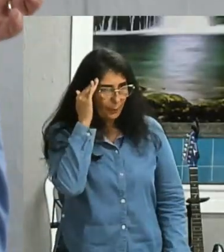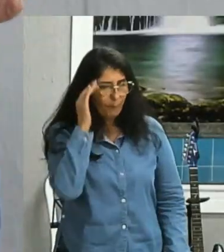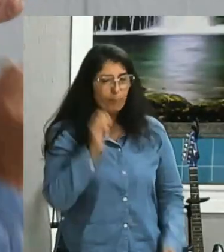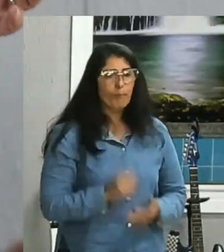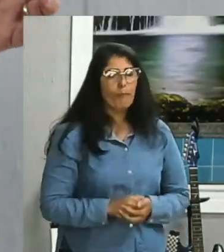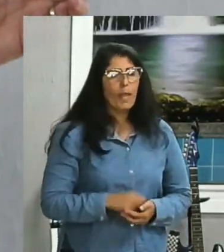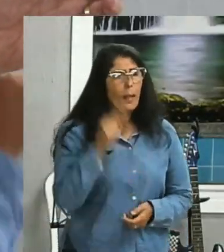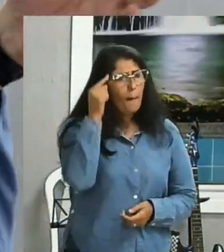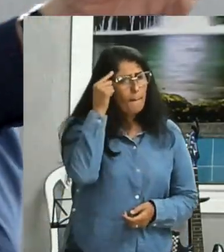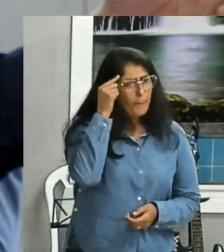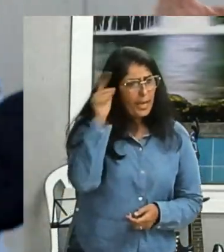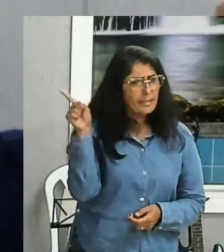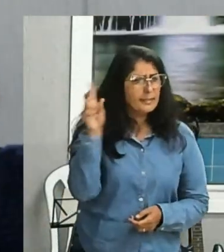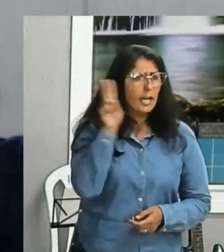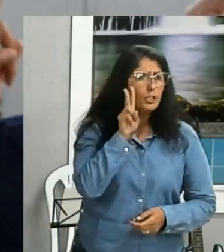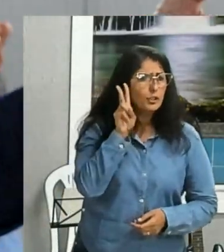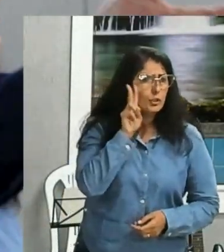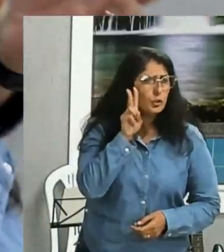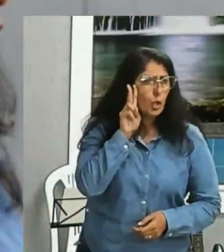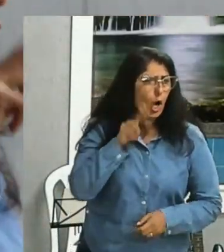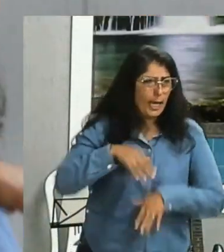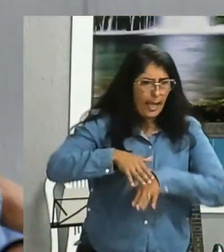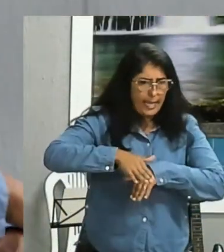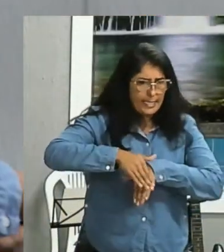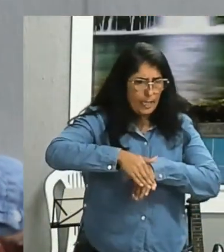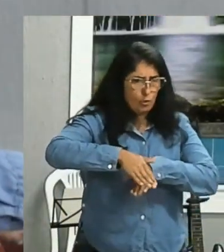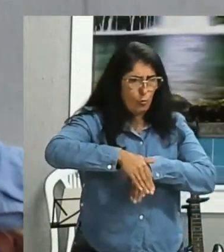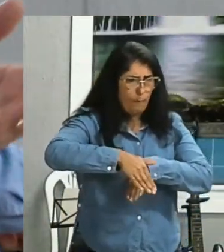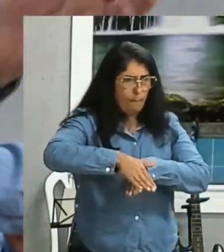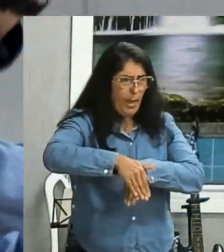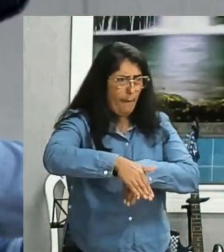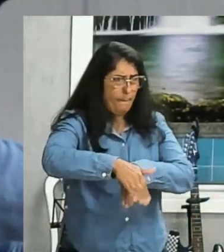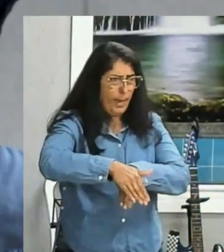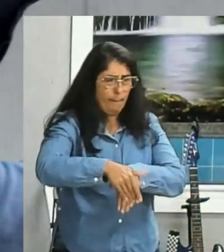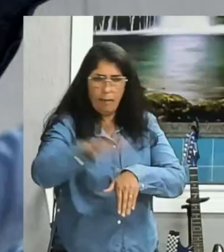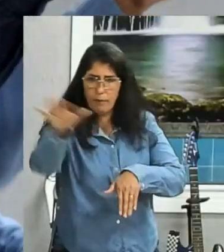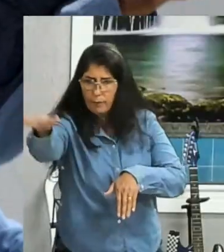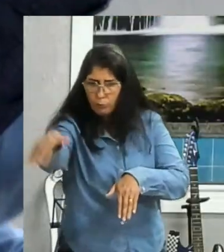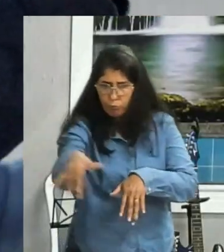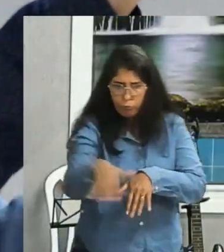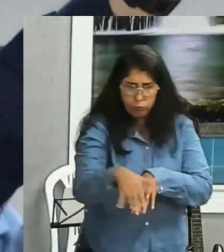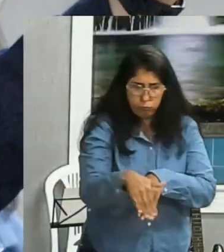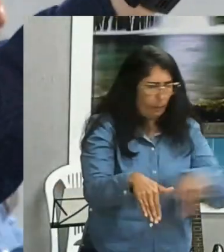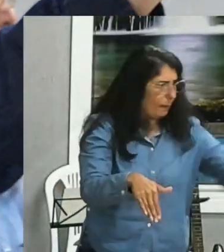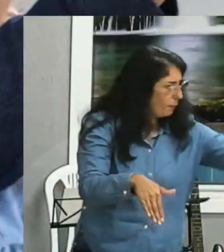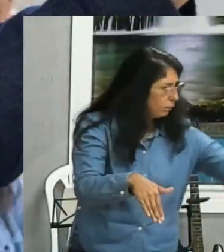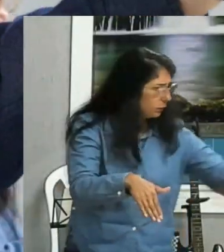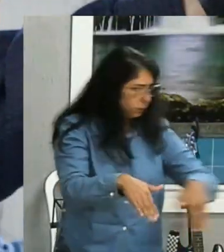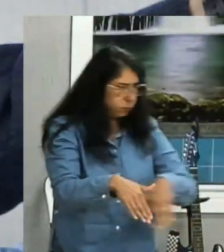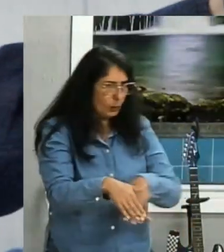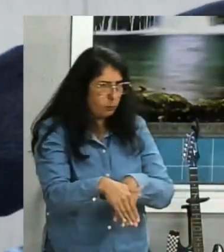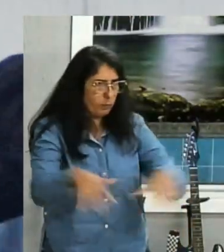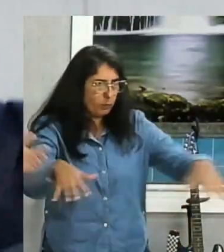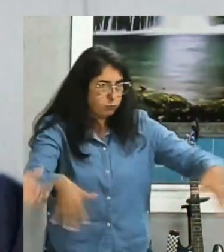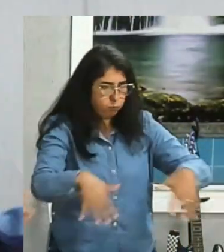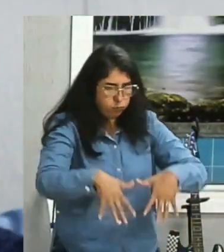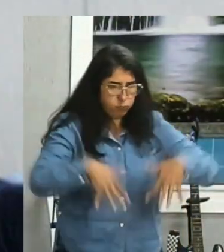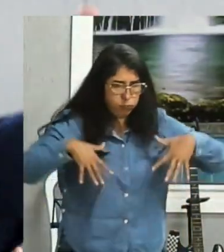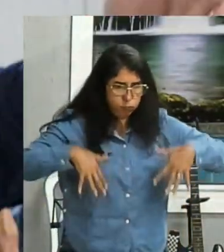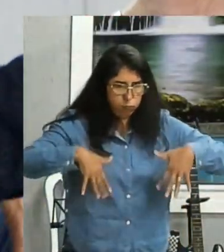lá da China e eles vão vir batalhar contra Israel lá